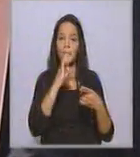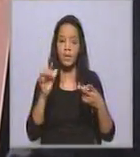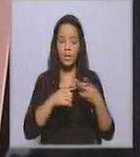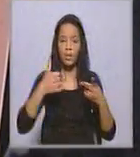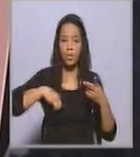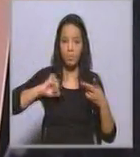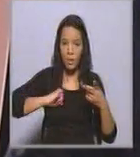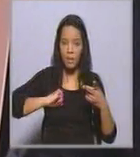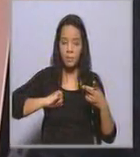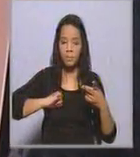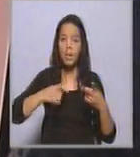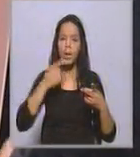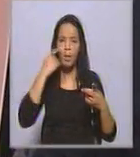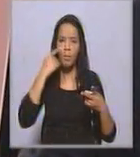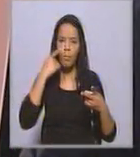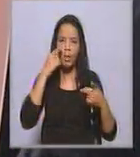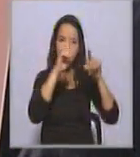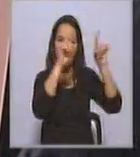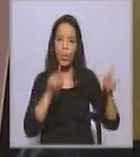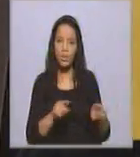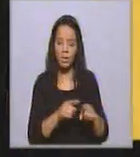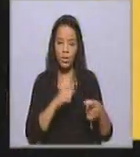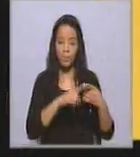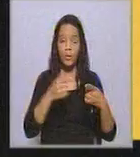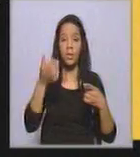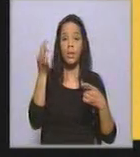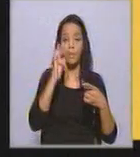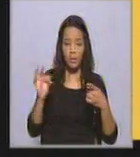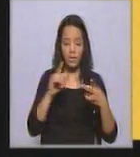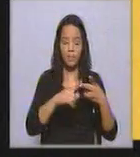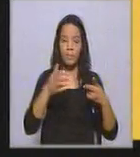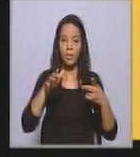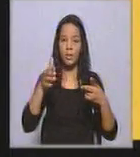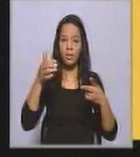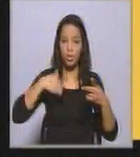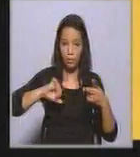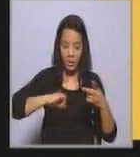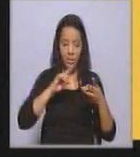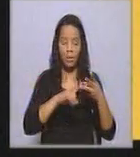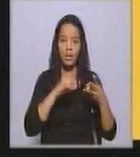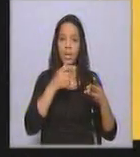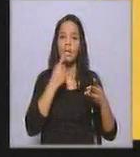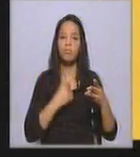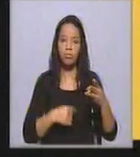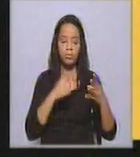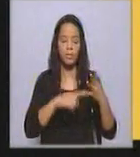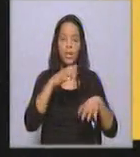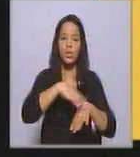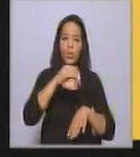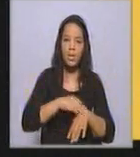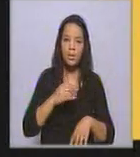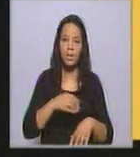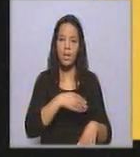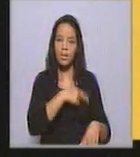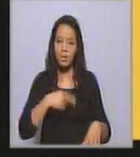Espanha... Mostra o cartaz enquanto ele fala. Portanto, França... Espanha, Inglaterra, da Escandinávia temos a Suécia,